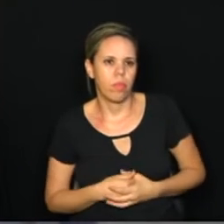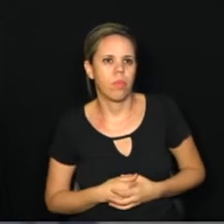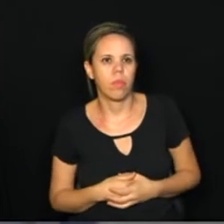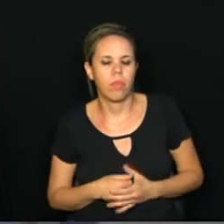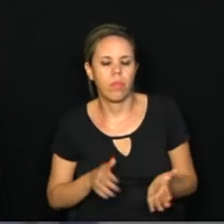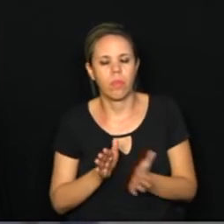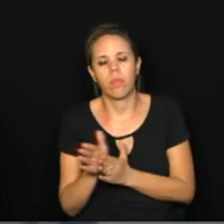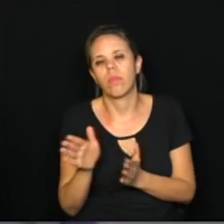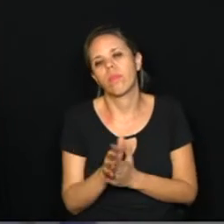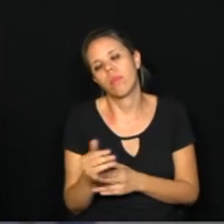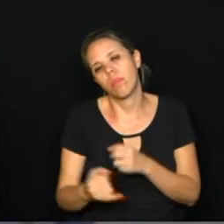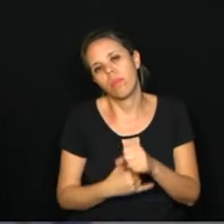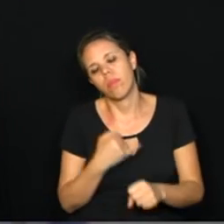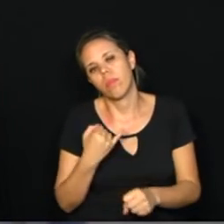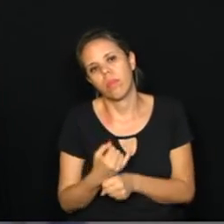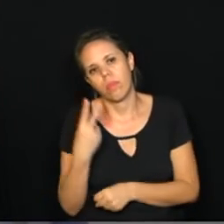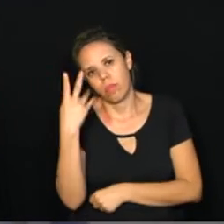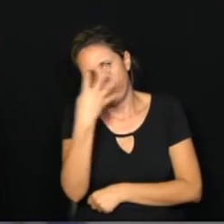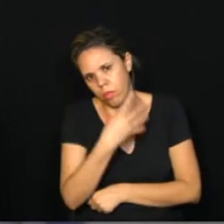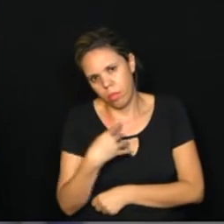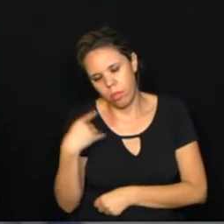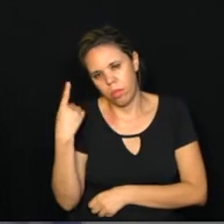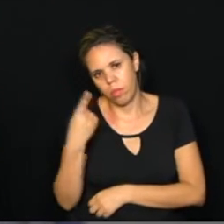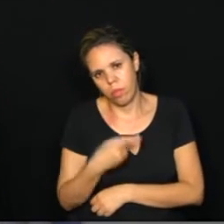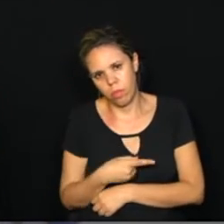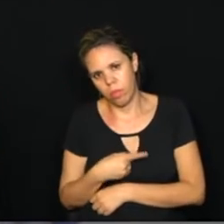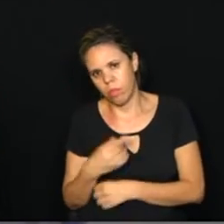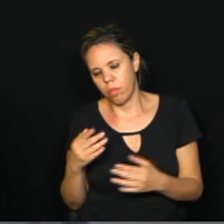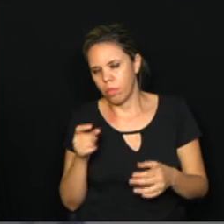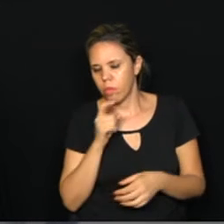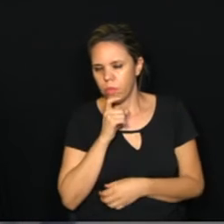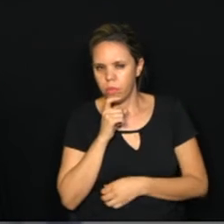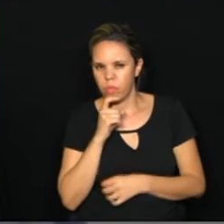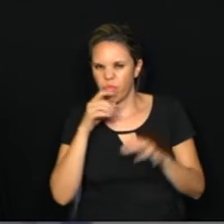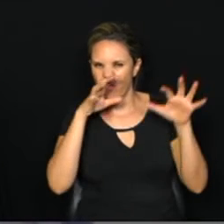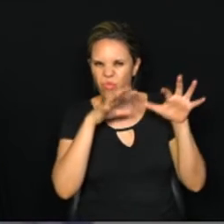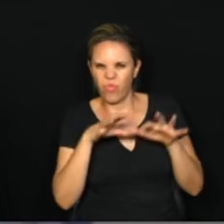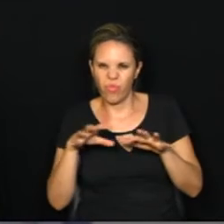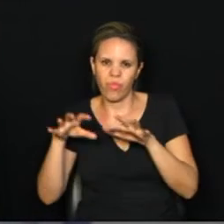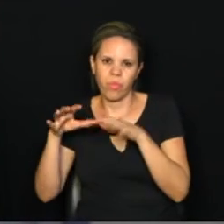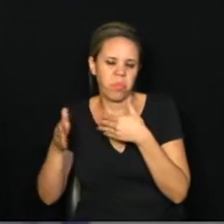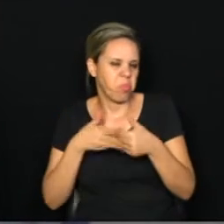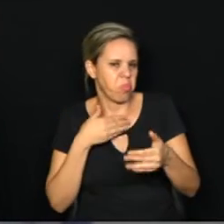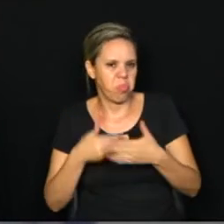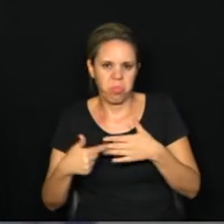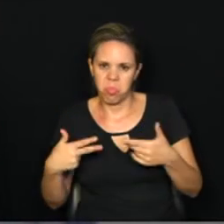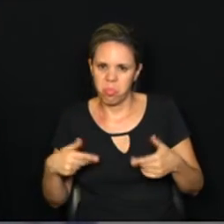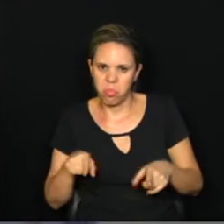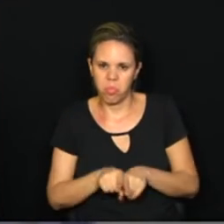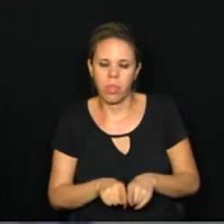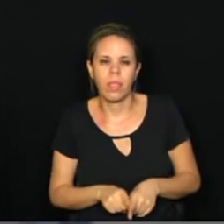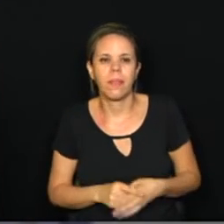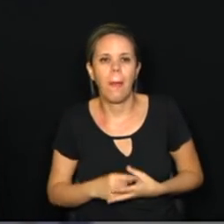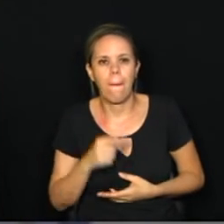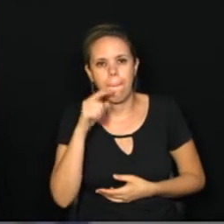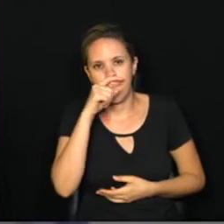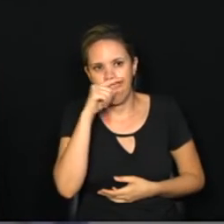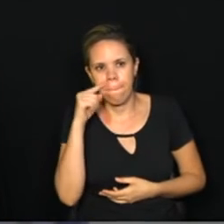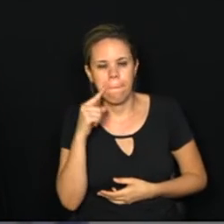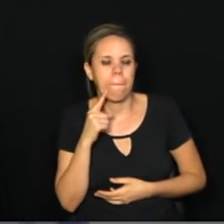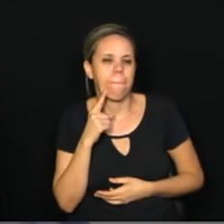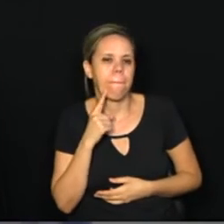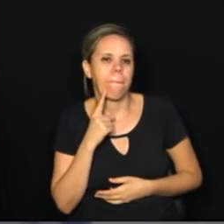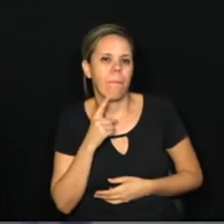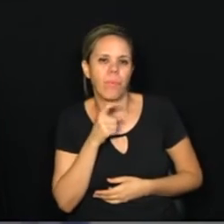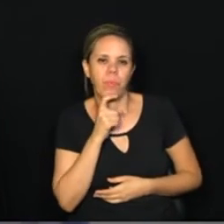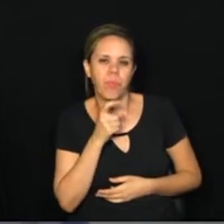nesse site, 24 horas. Seja ele de uma frente fria, de uma chuva, de qualquer outra baixa